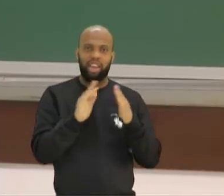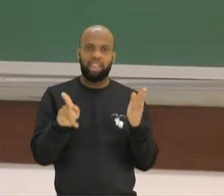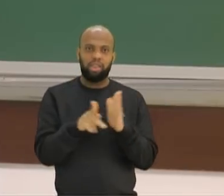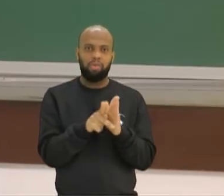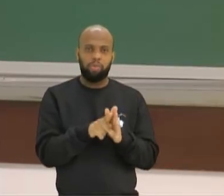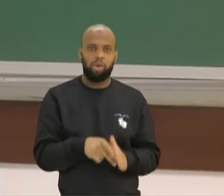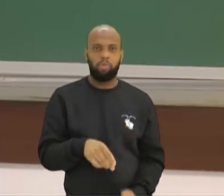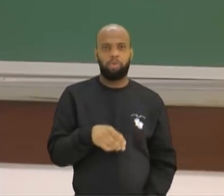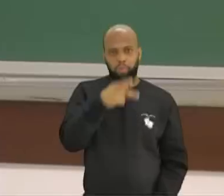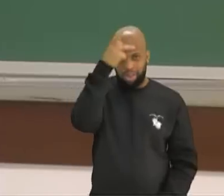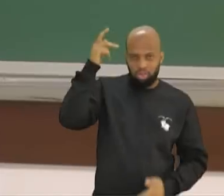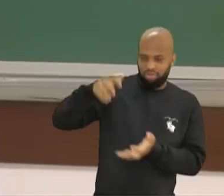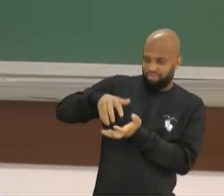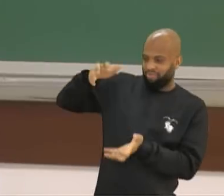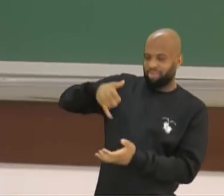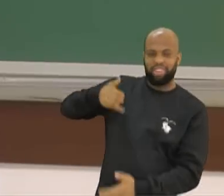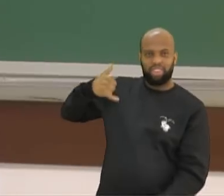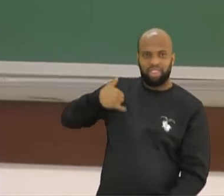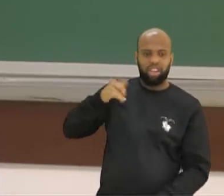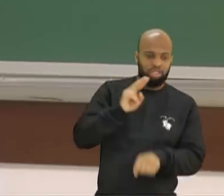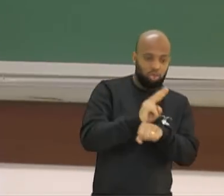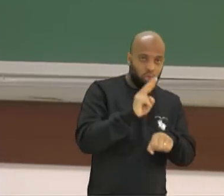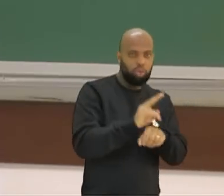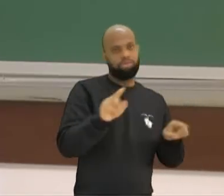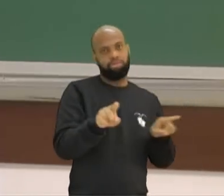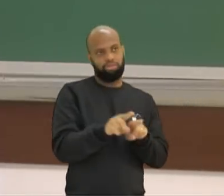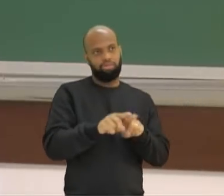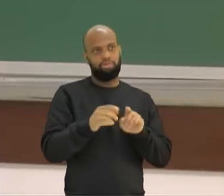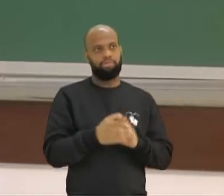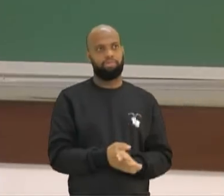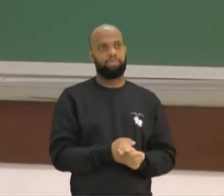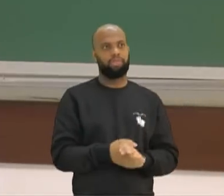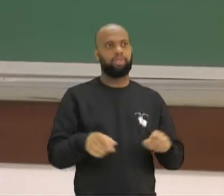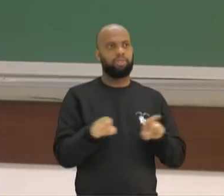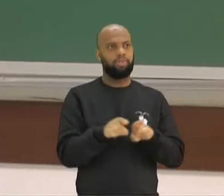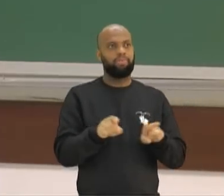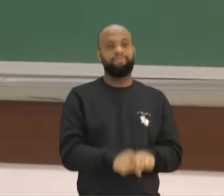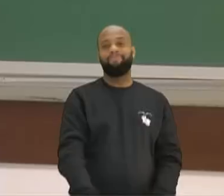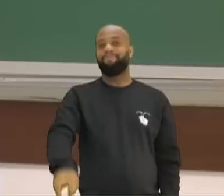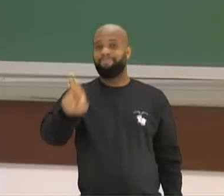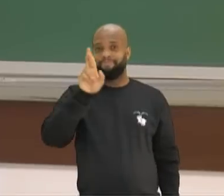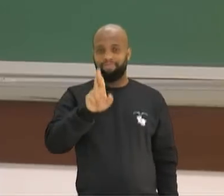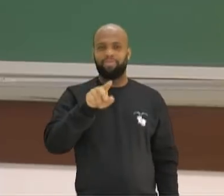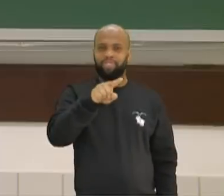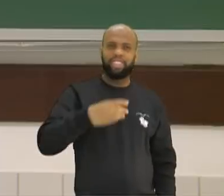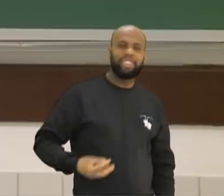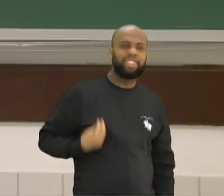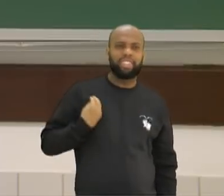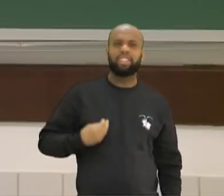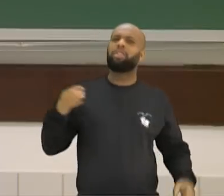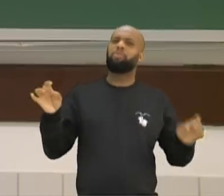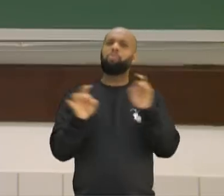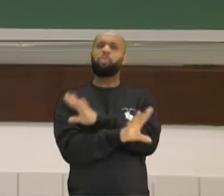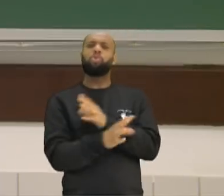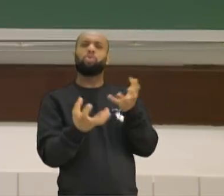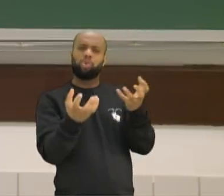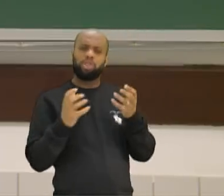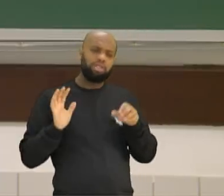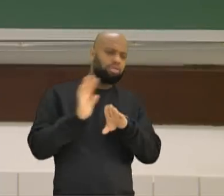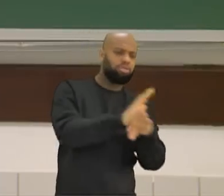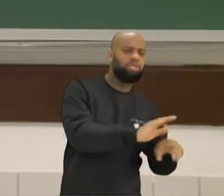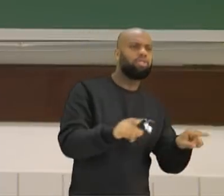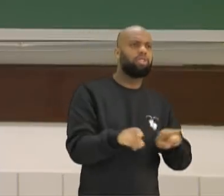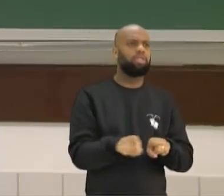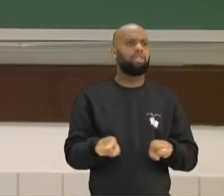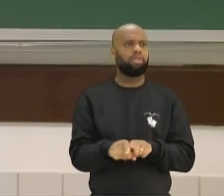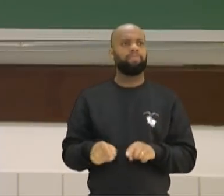ficam felizes de você estar lá ajudando. Ready at moments notified. Então, né, você está ali, está pronto para qualquer coisa para poder